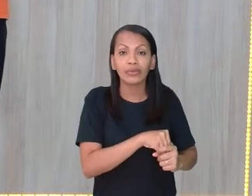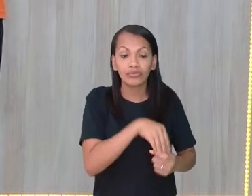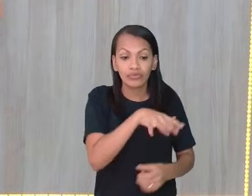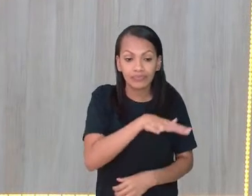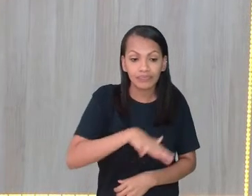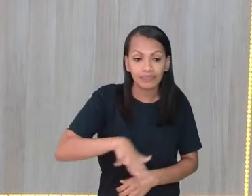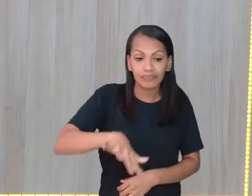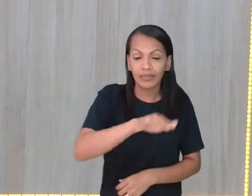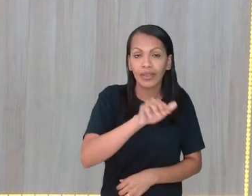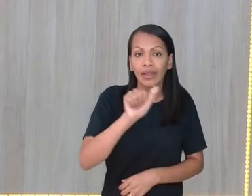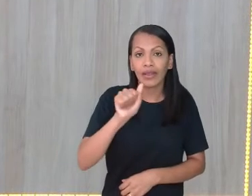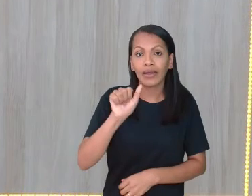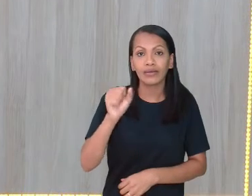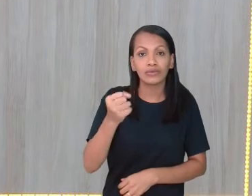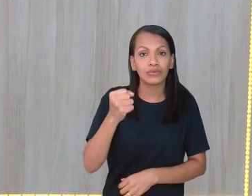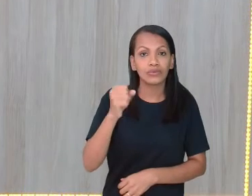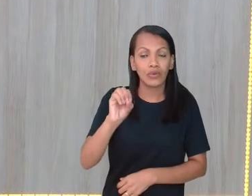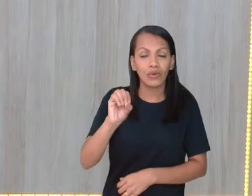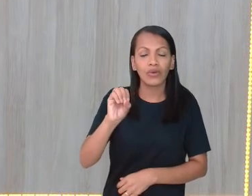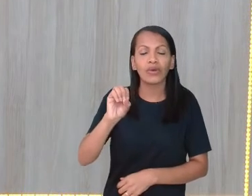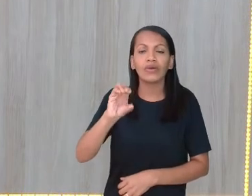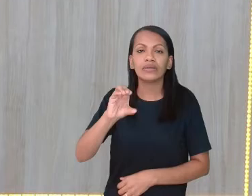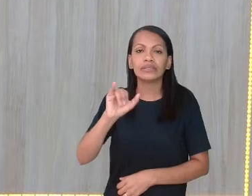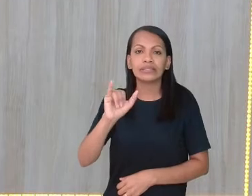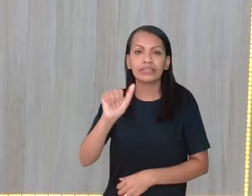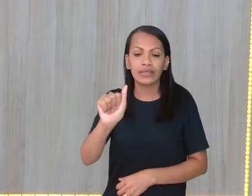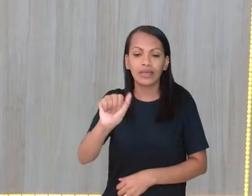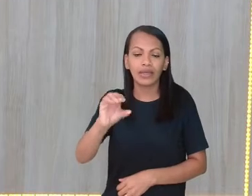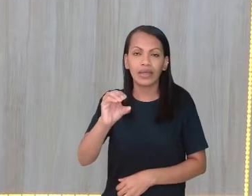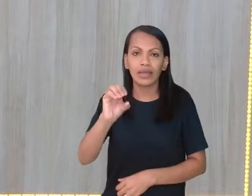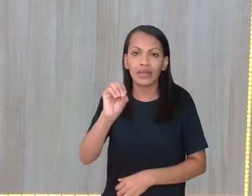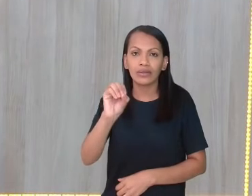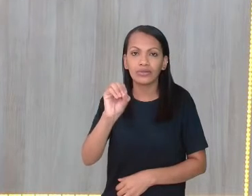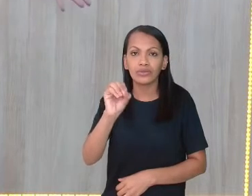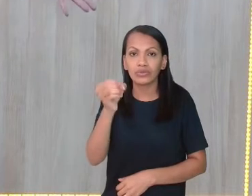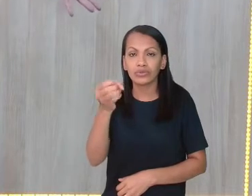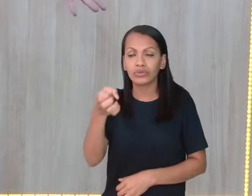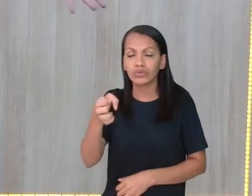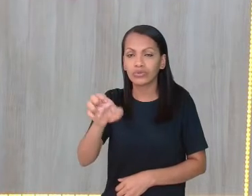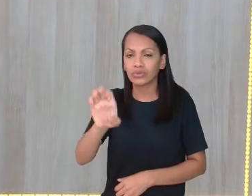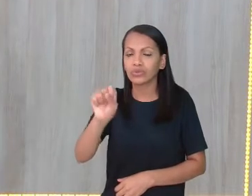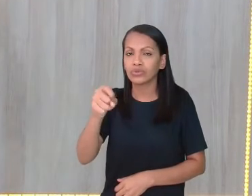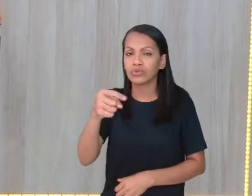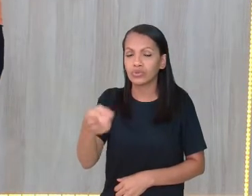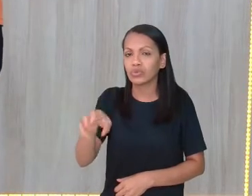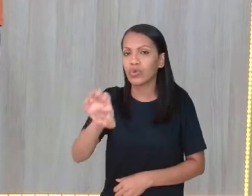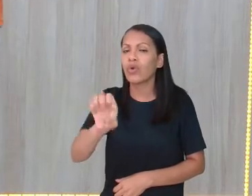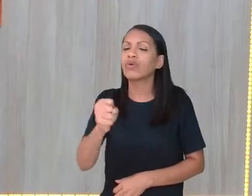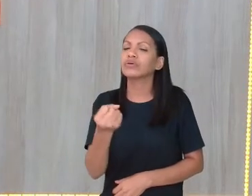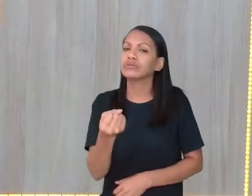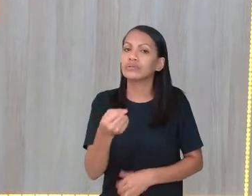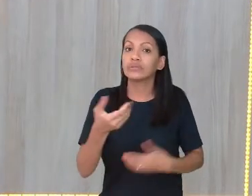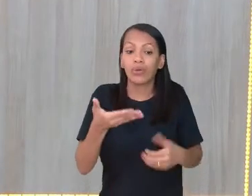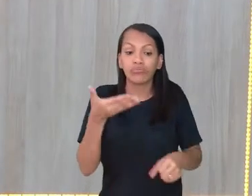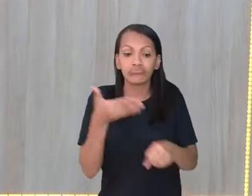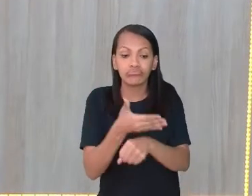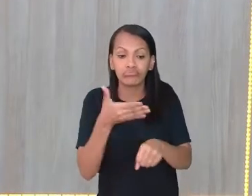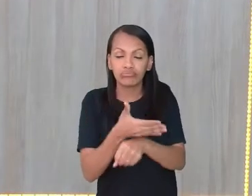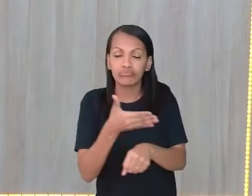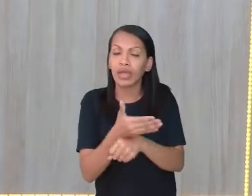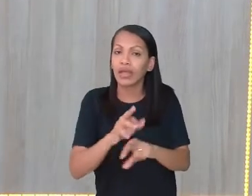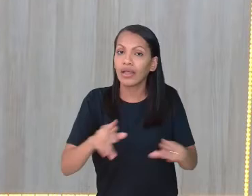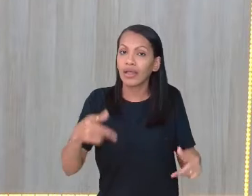associações, é diferenciada, né? Não é tipo você entrar no Compaz, por exemplo. A forma de acesso é diferente